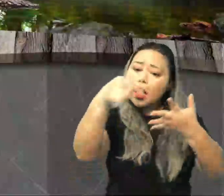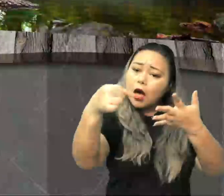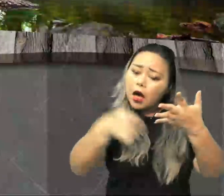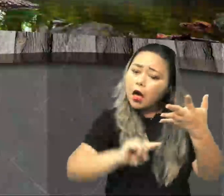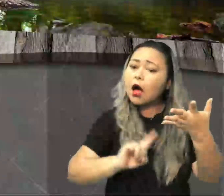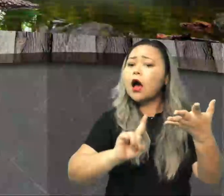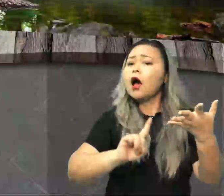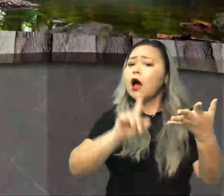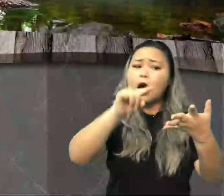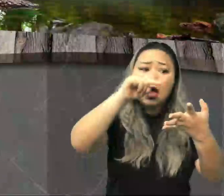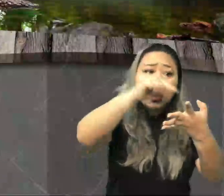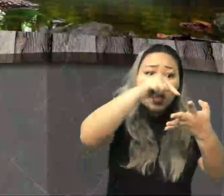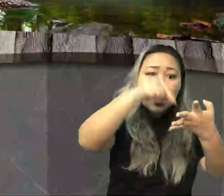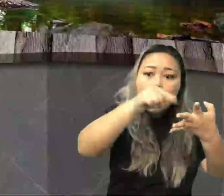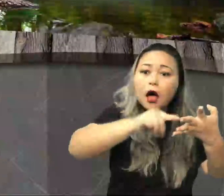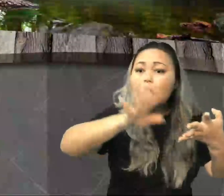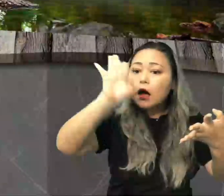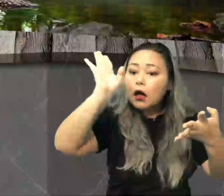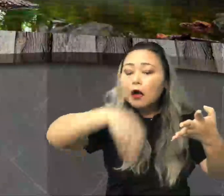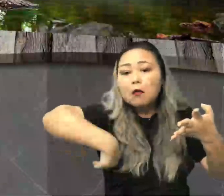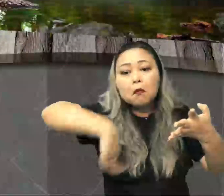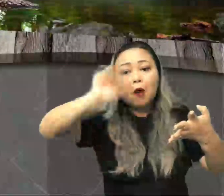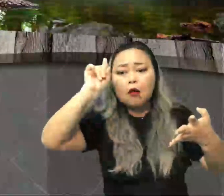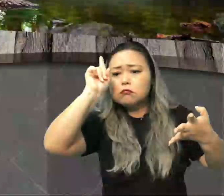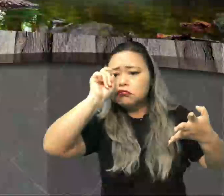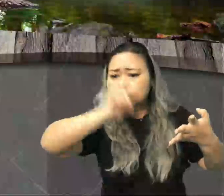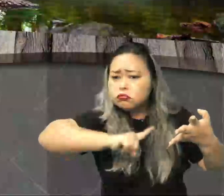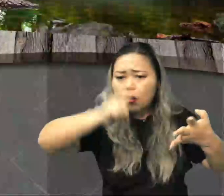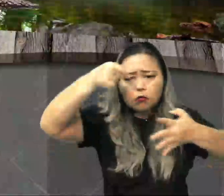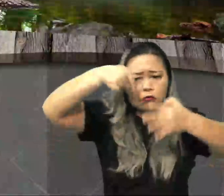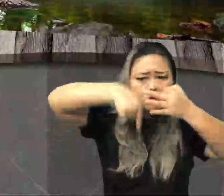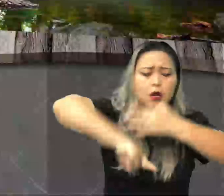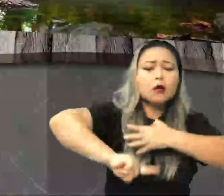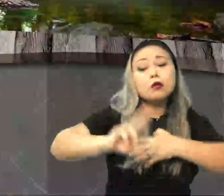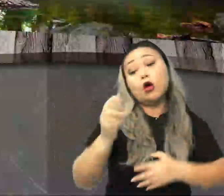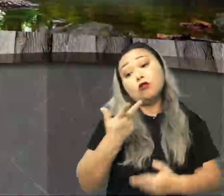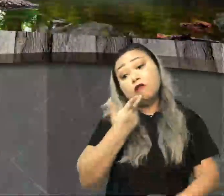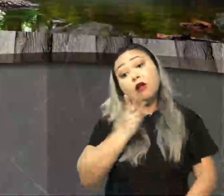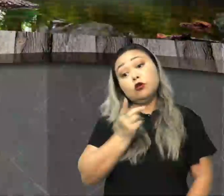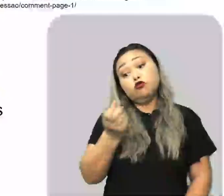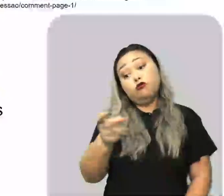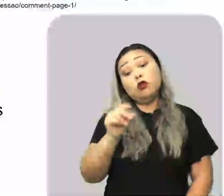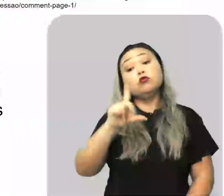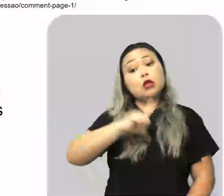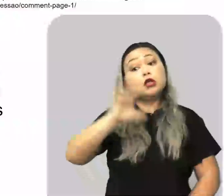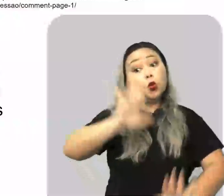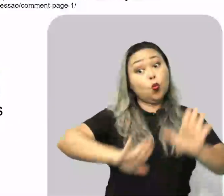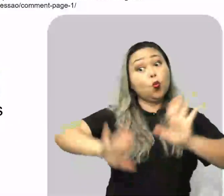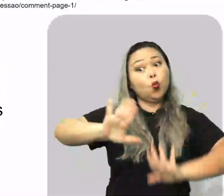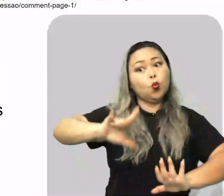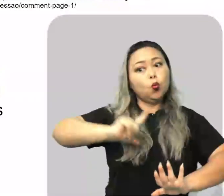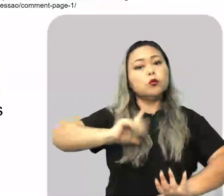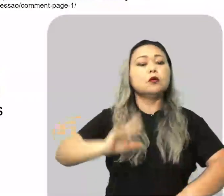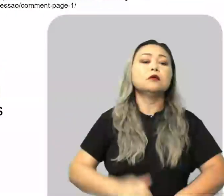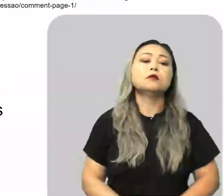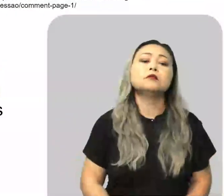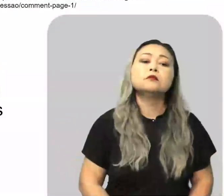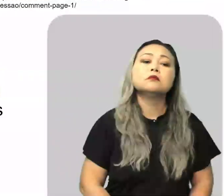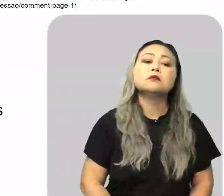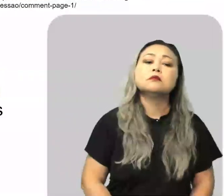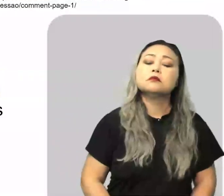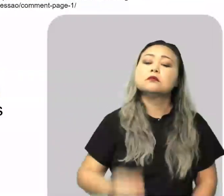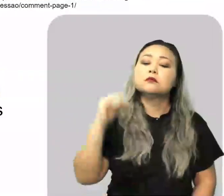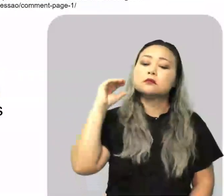uma gravidade, né? Quando a gente fala de vírus, então é todo cuidado, né? É pouco. Vamos correr aqui um pouquinho.